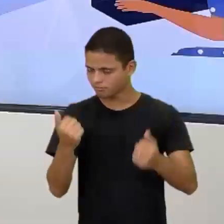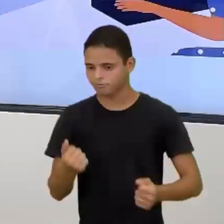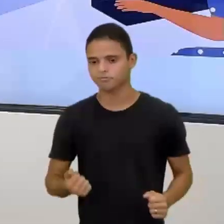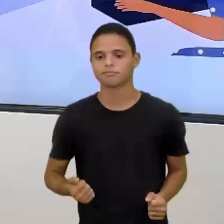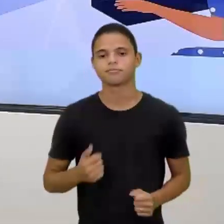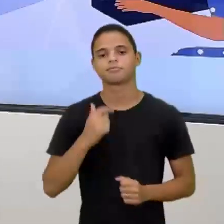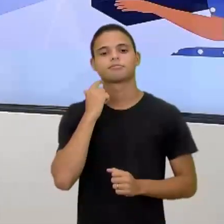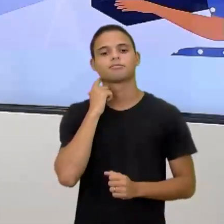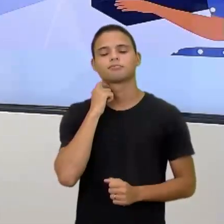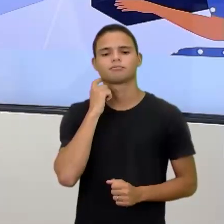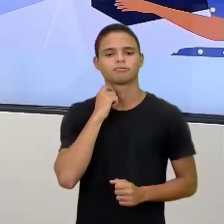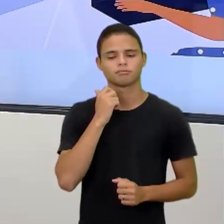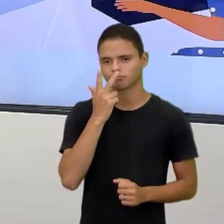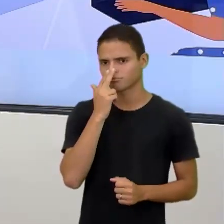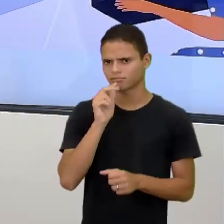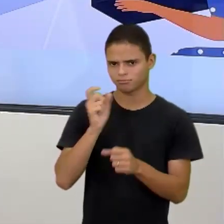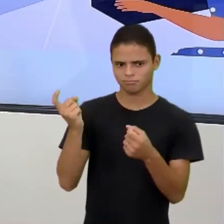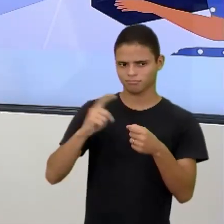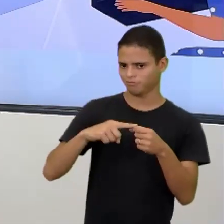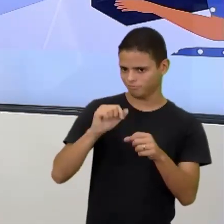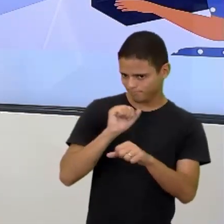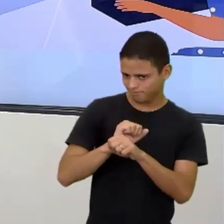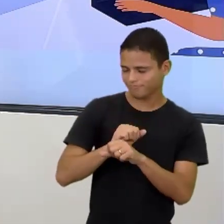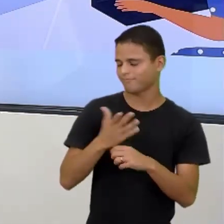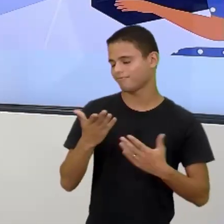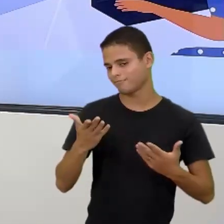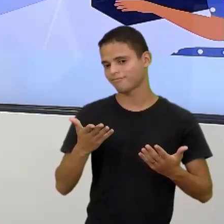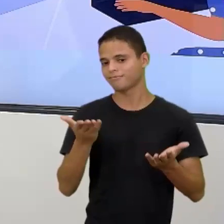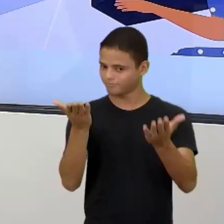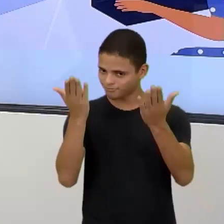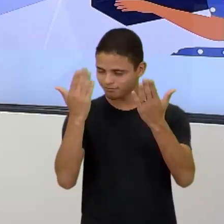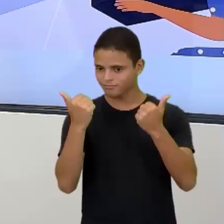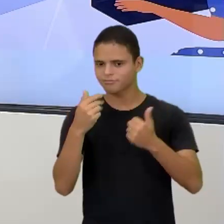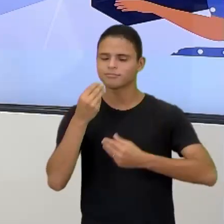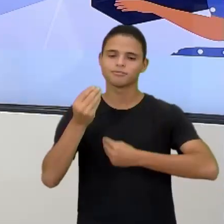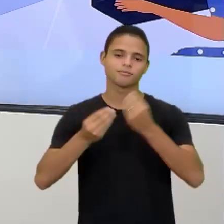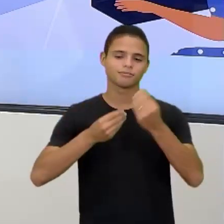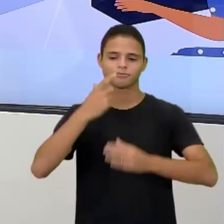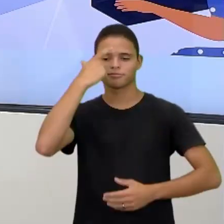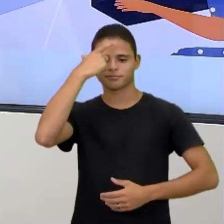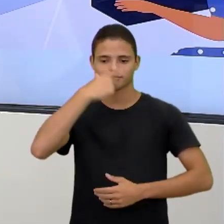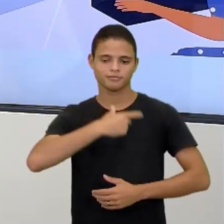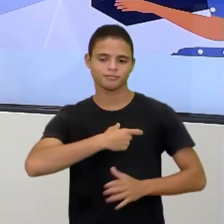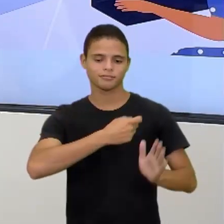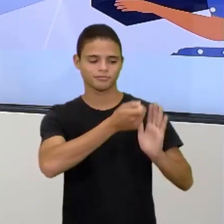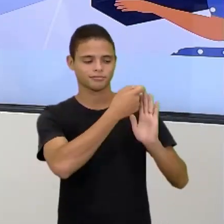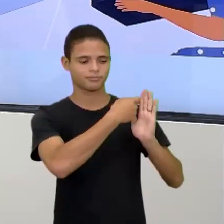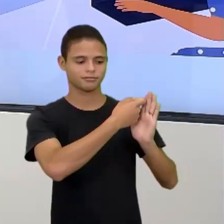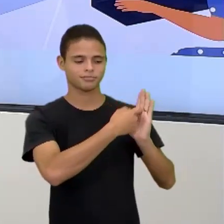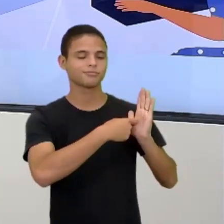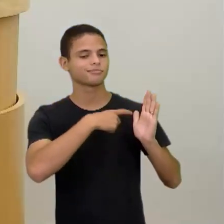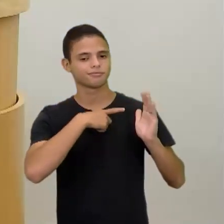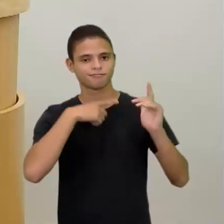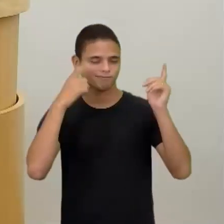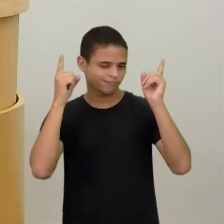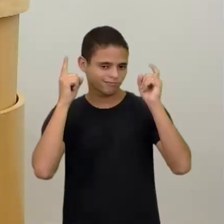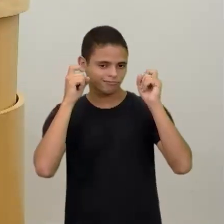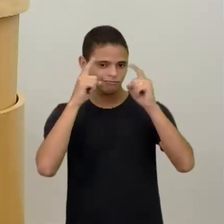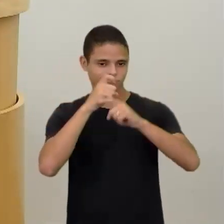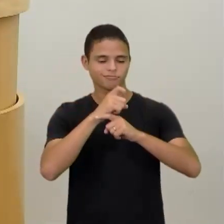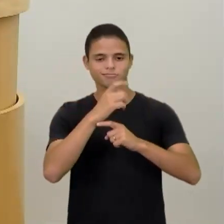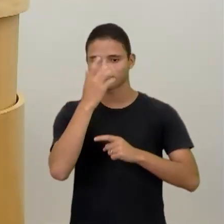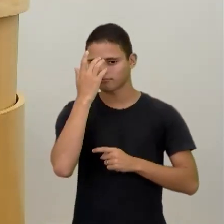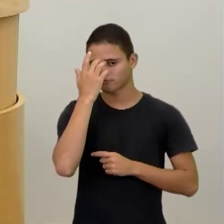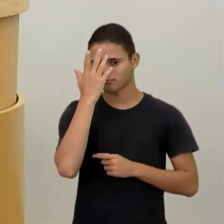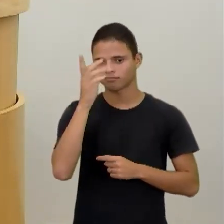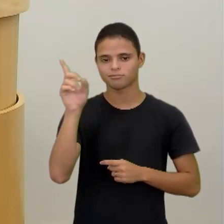porque eu voltei, parou tudo. Gente, ó, manda aí, ó, como que você se apresenta, como você se descreve, né? E é uma dificuldade, né, Elaine? Eu entendo isso porque é